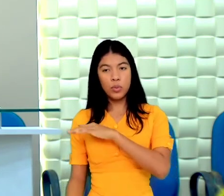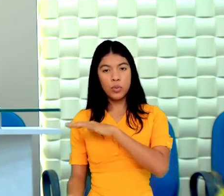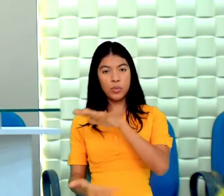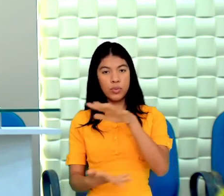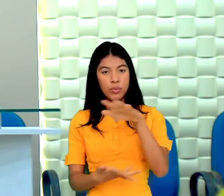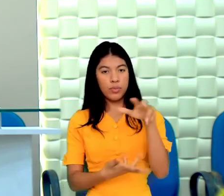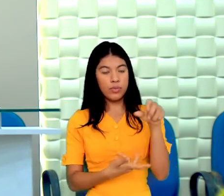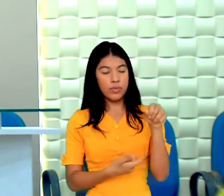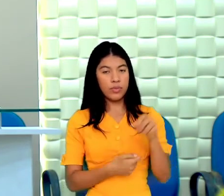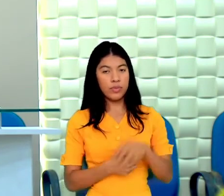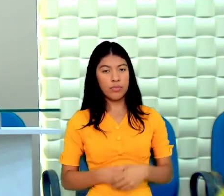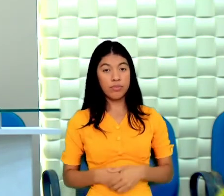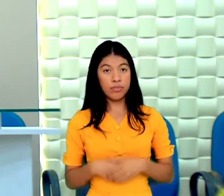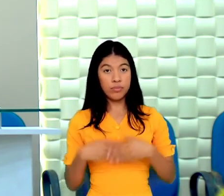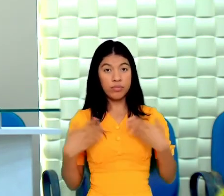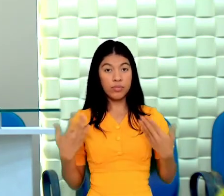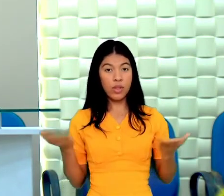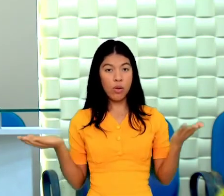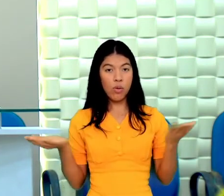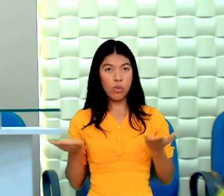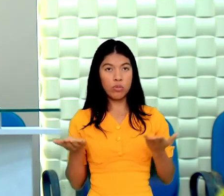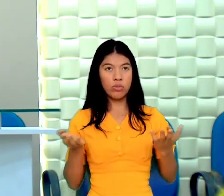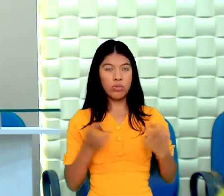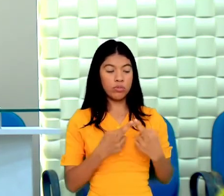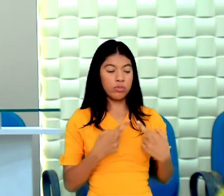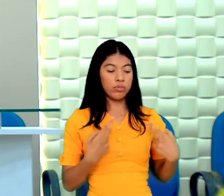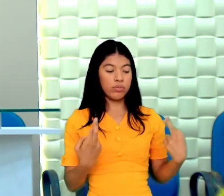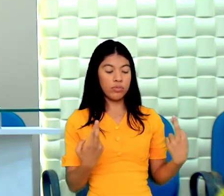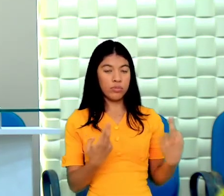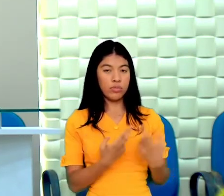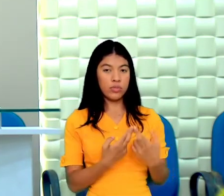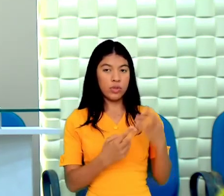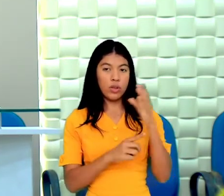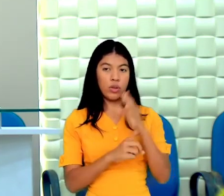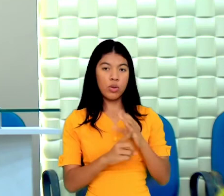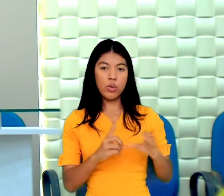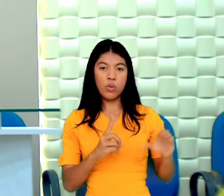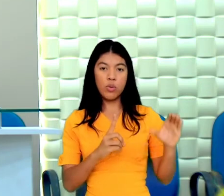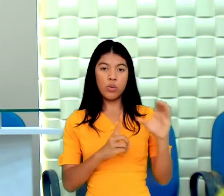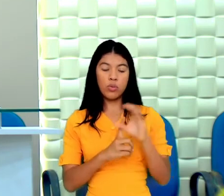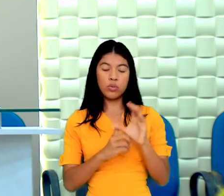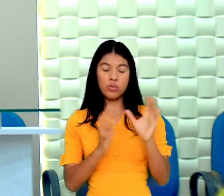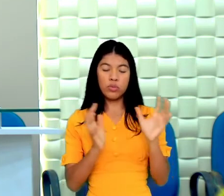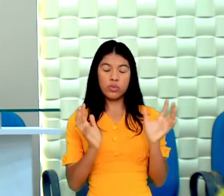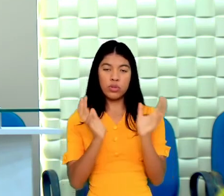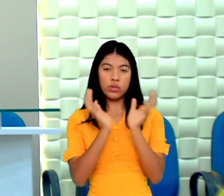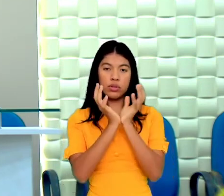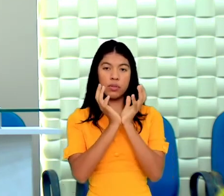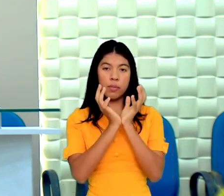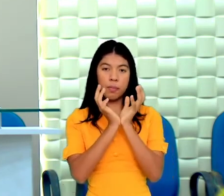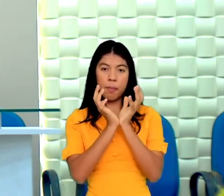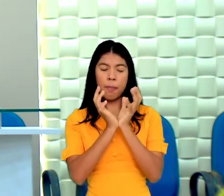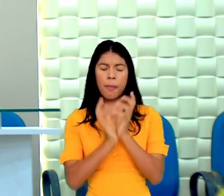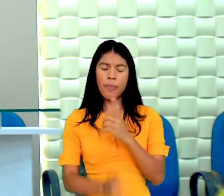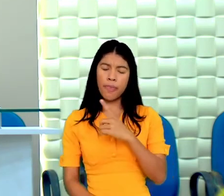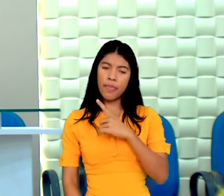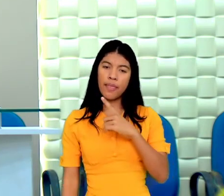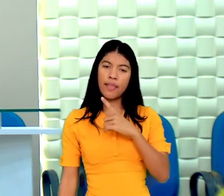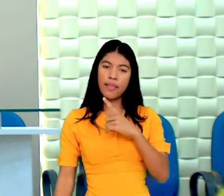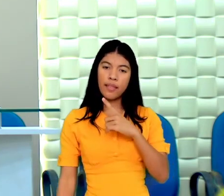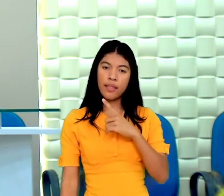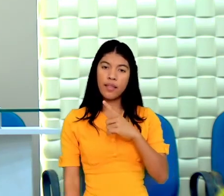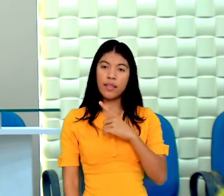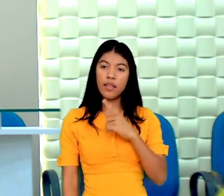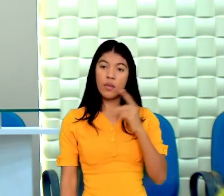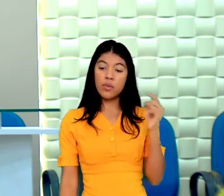E hoje, aqui reunidos para este culto de Santa Ceia, nós temos razões sobejas para